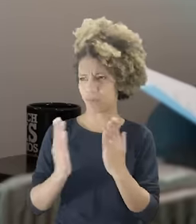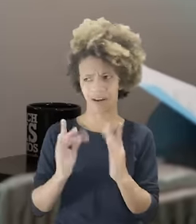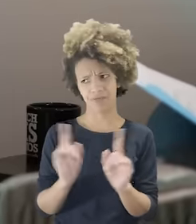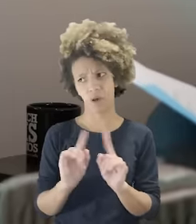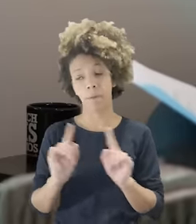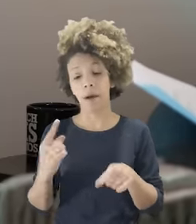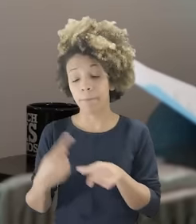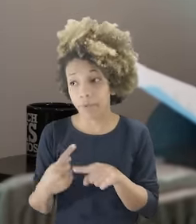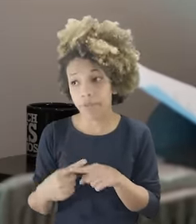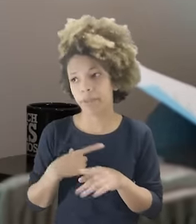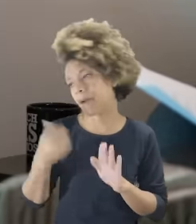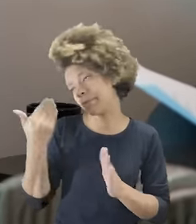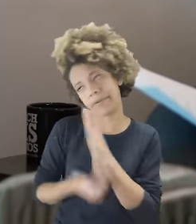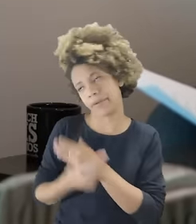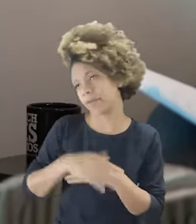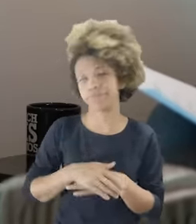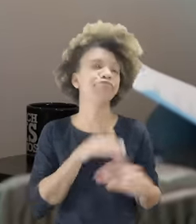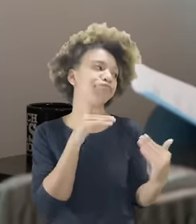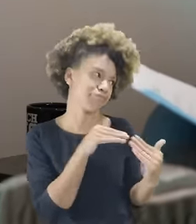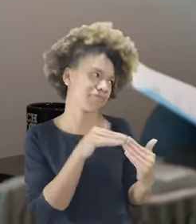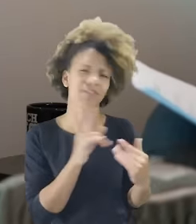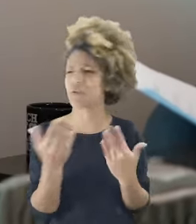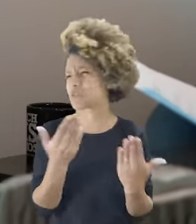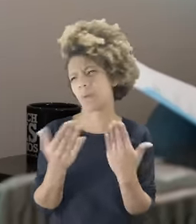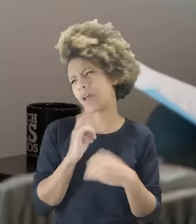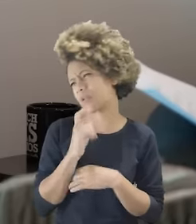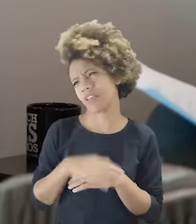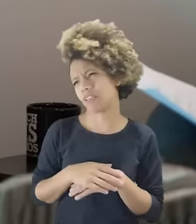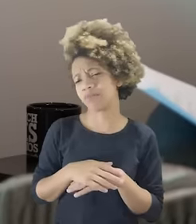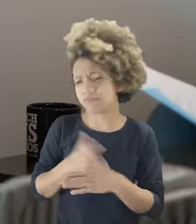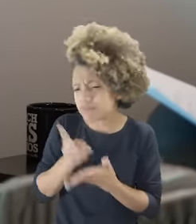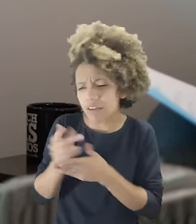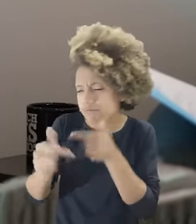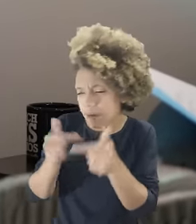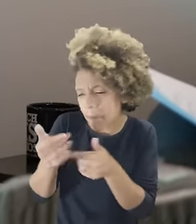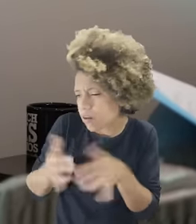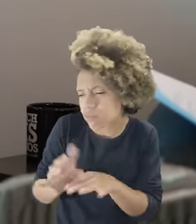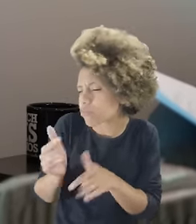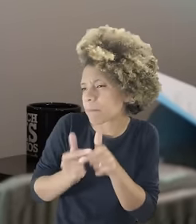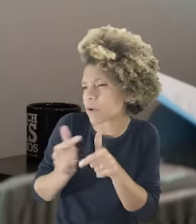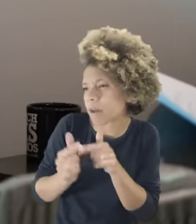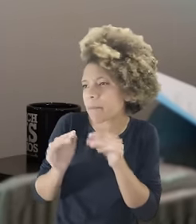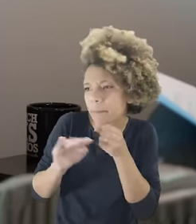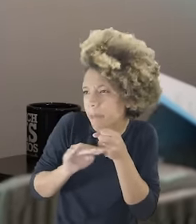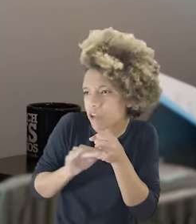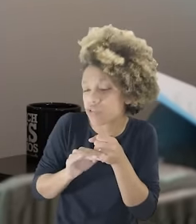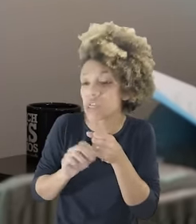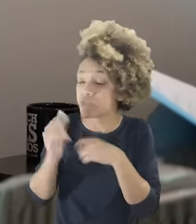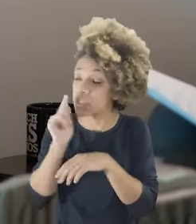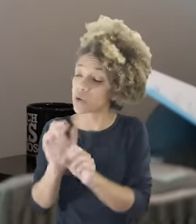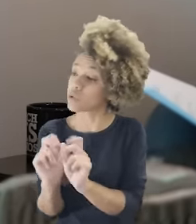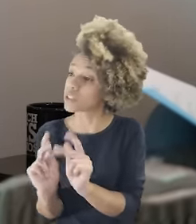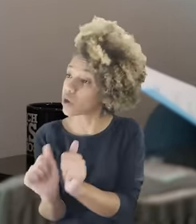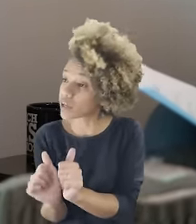geralmente você vai perder isso é claro né então não se compara com ninguém segue vai fazendo a sua não tem problema nenhum ser mediano você conseguir